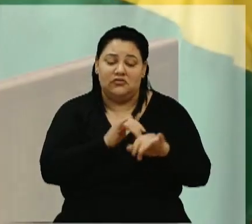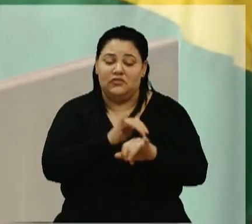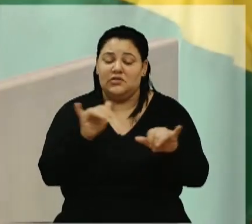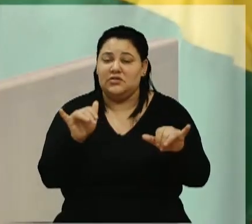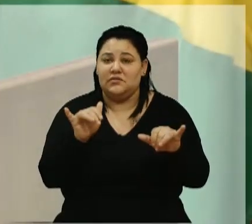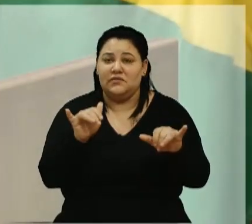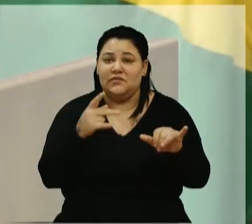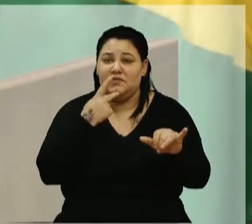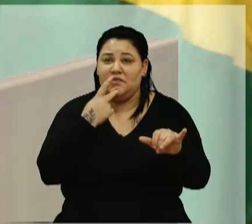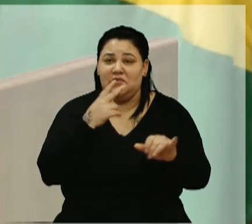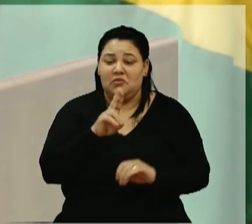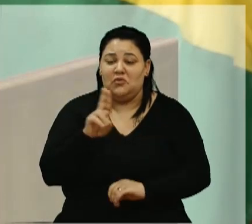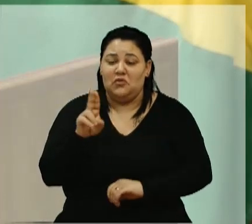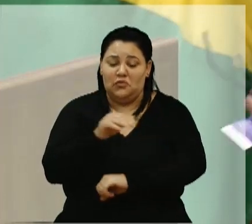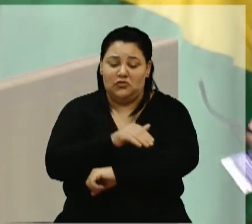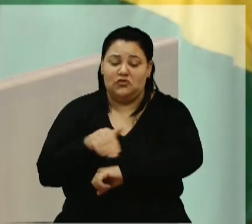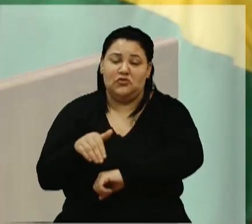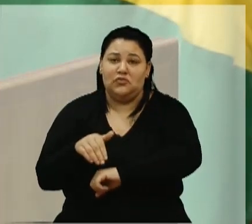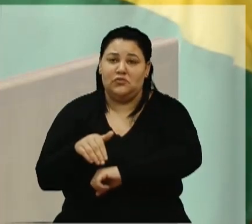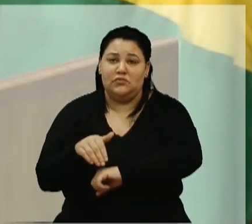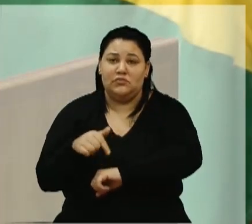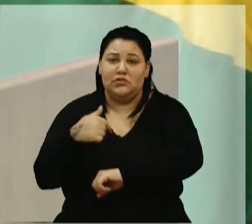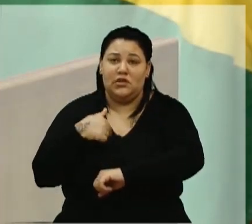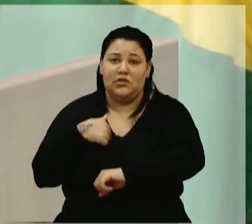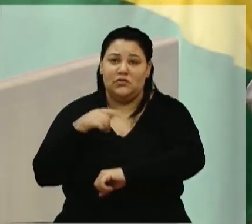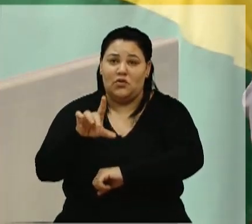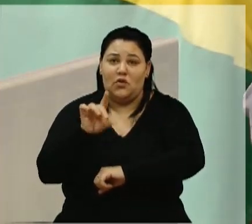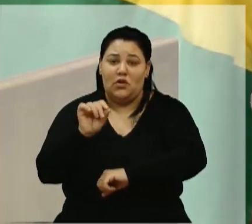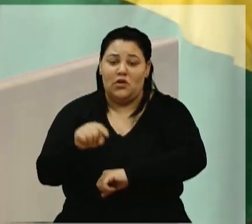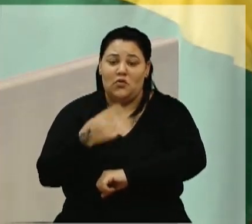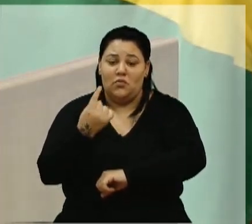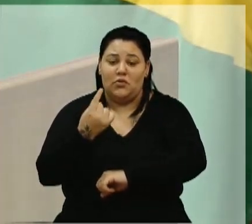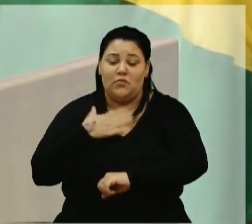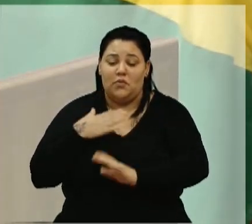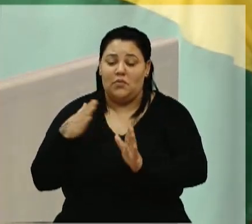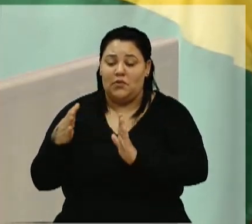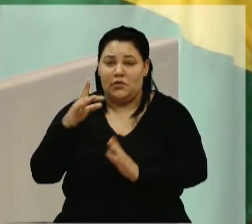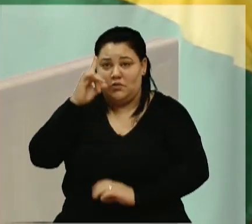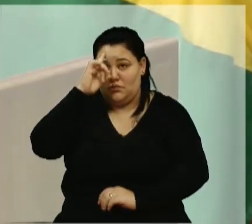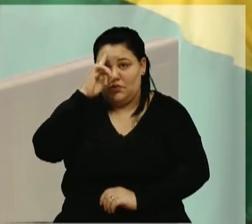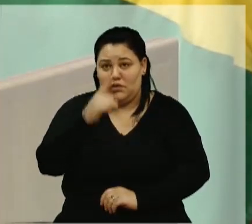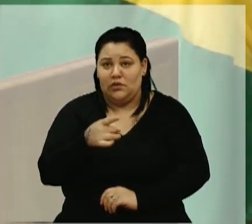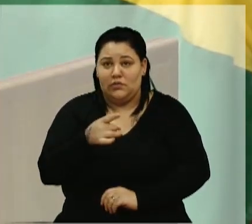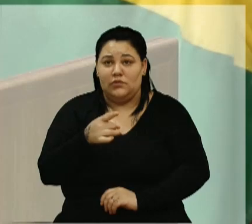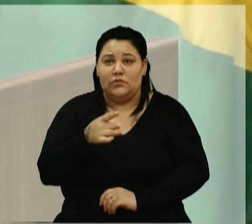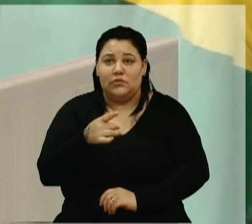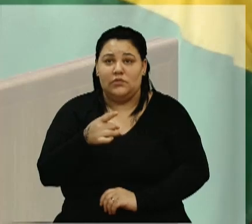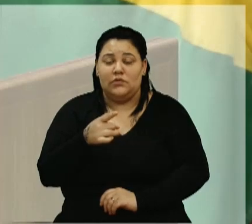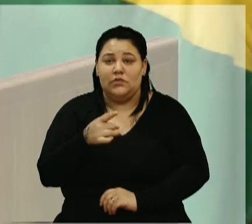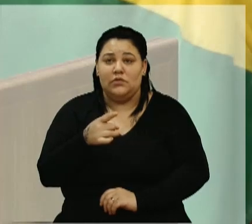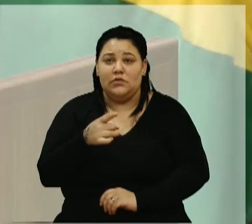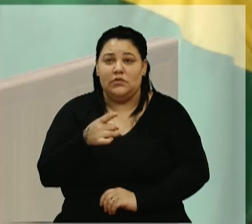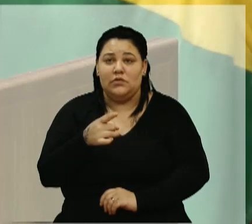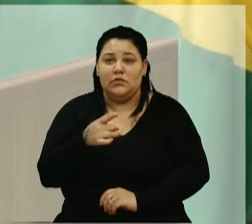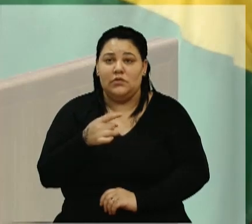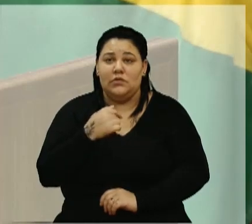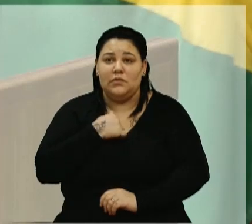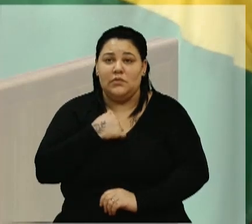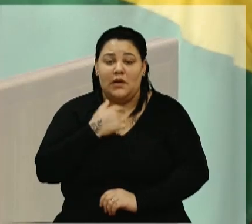questão da nomeação de rua, eu nomeei uma no meu mandato. E até lá na rua tem voto do Bortola. Para ver como